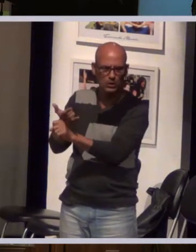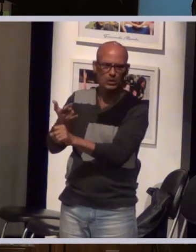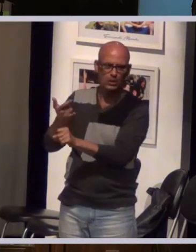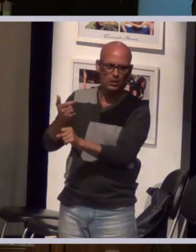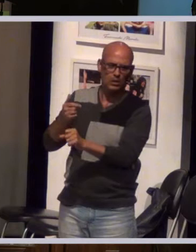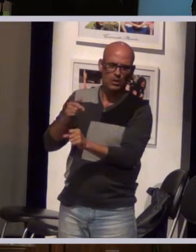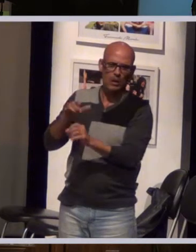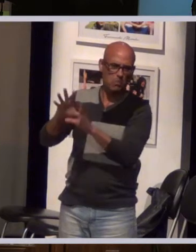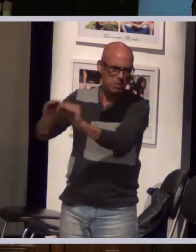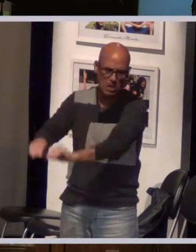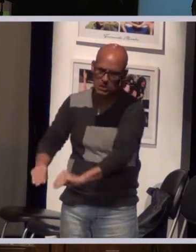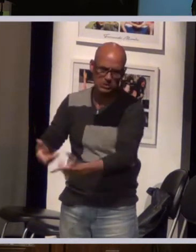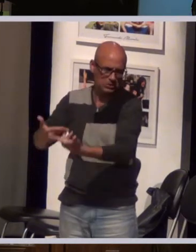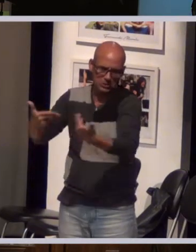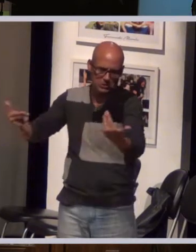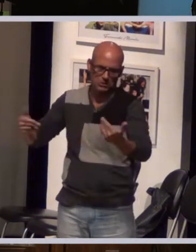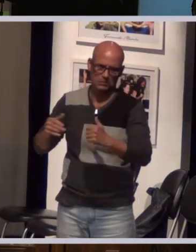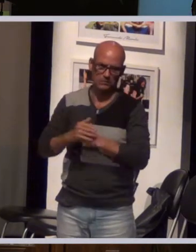infantilização.